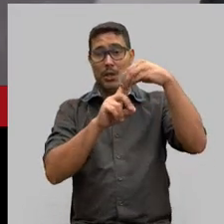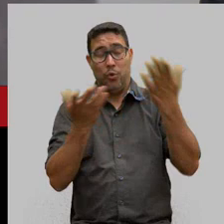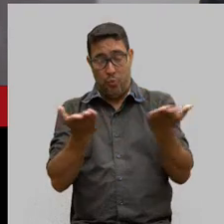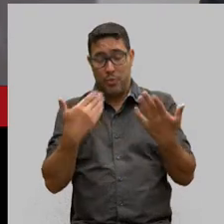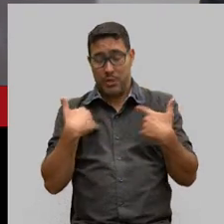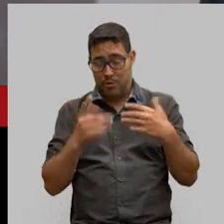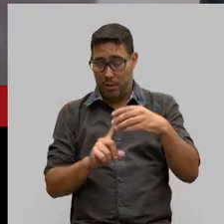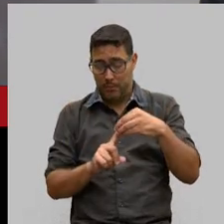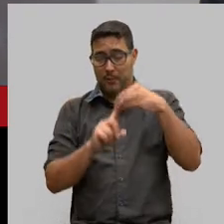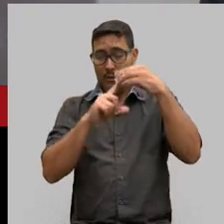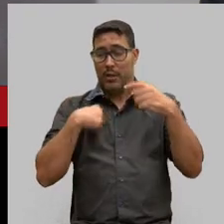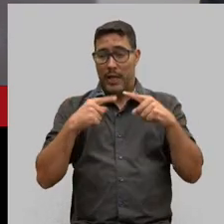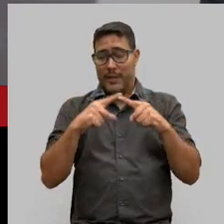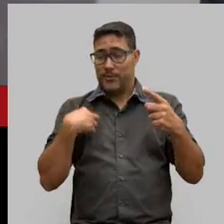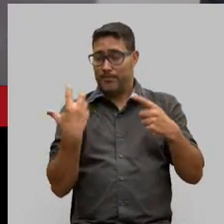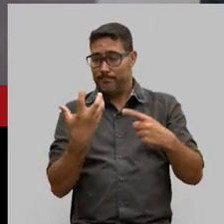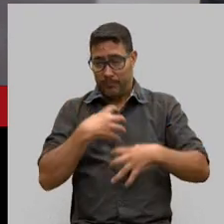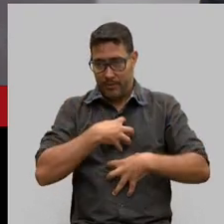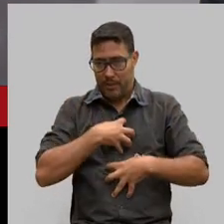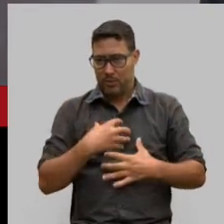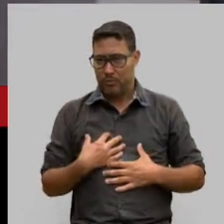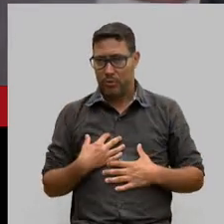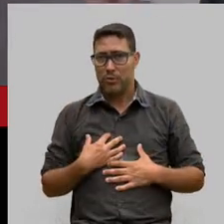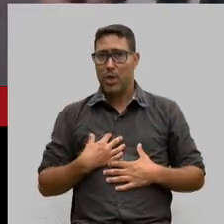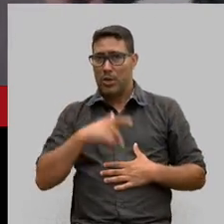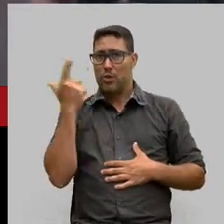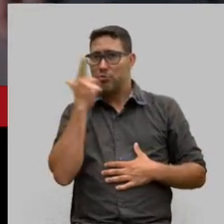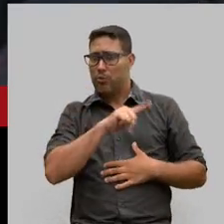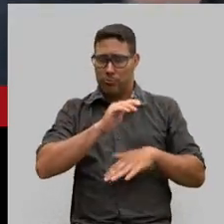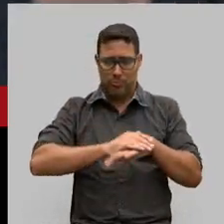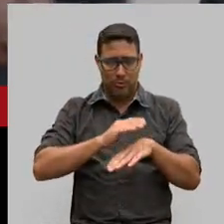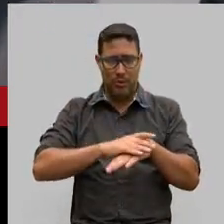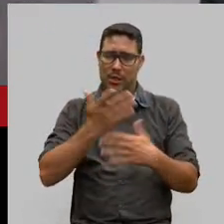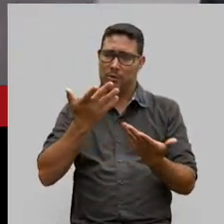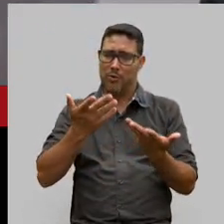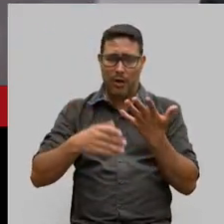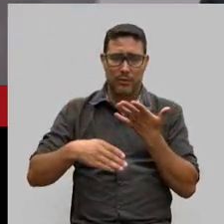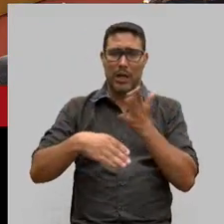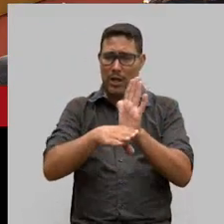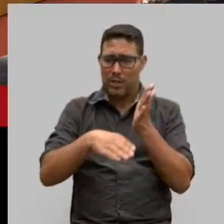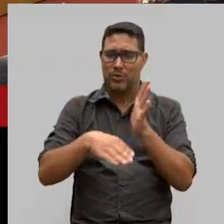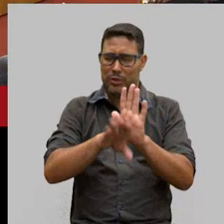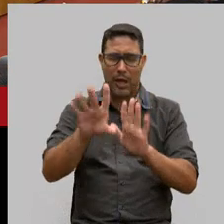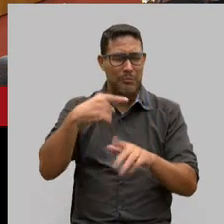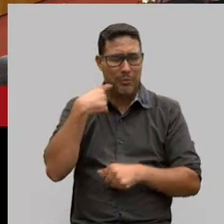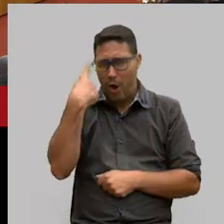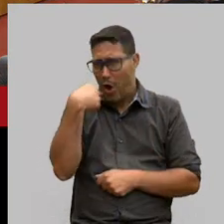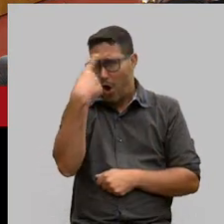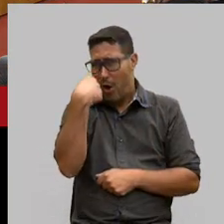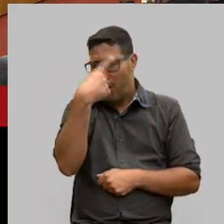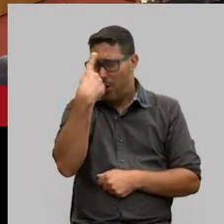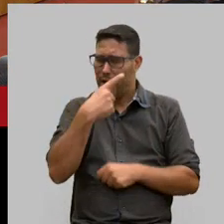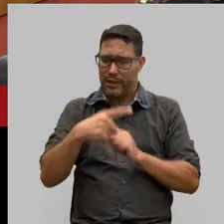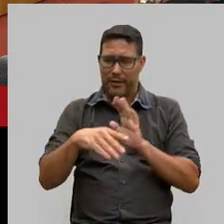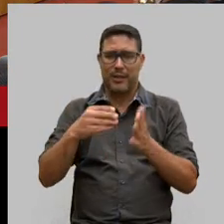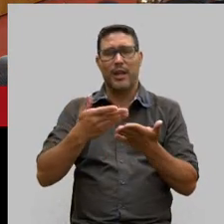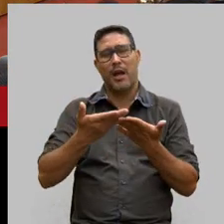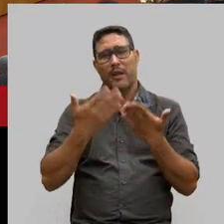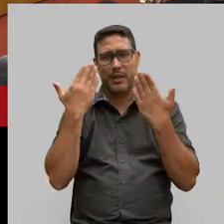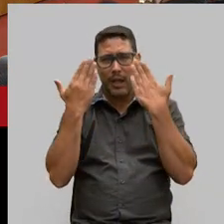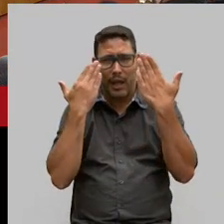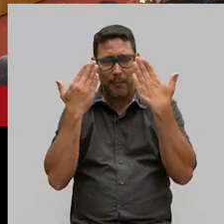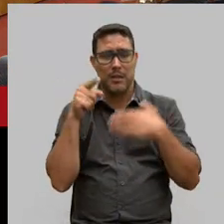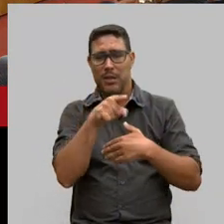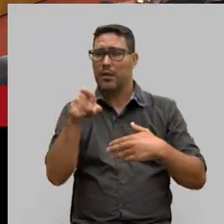de poder investir muitas horas nas terapias que meu filho precisa ele é atendido com a